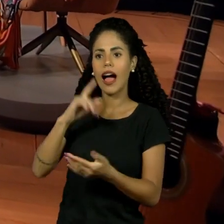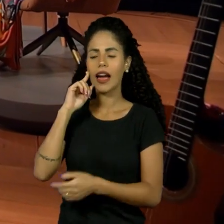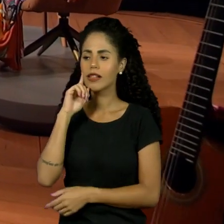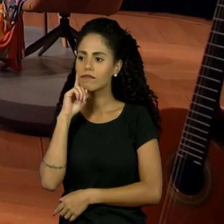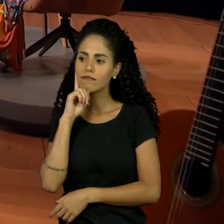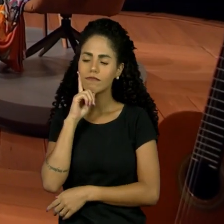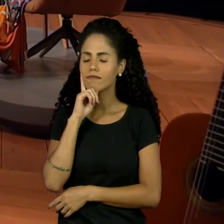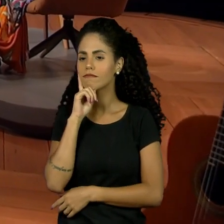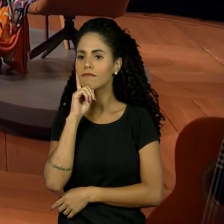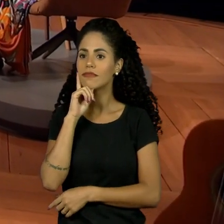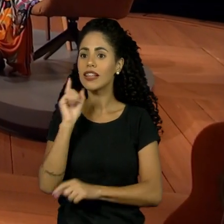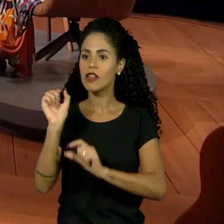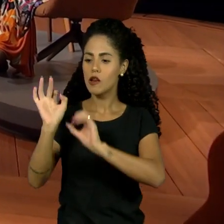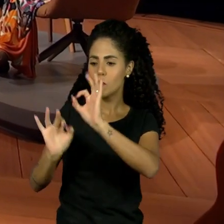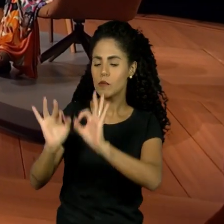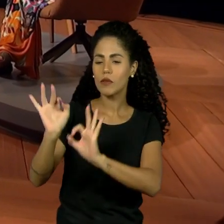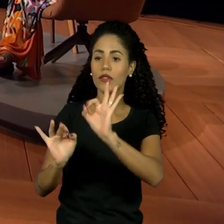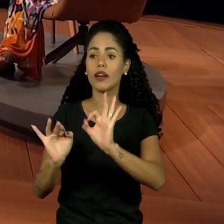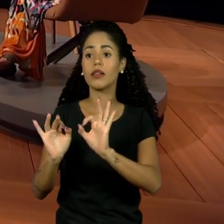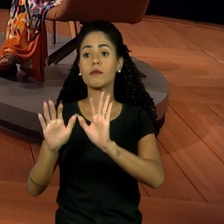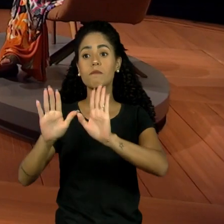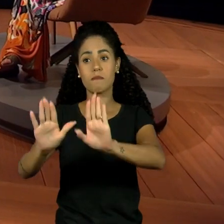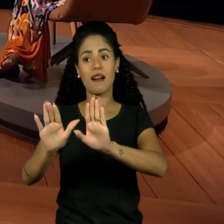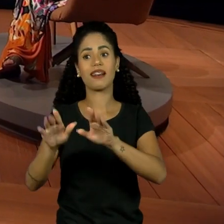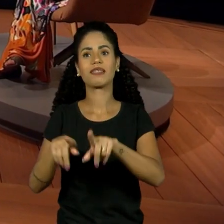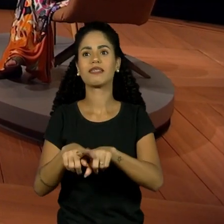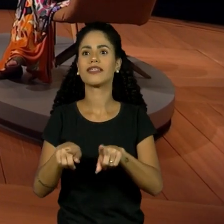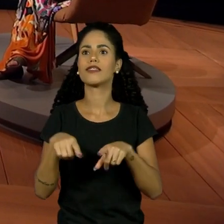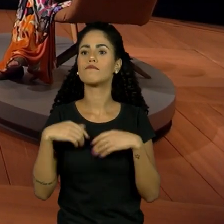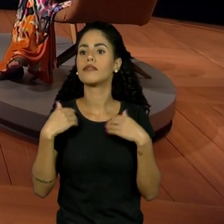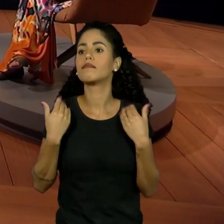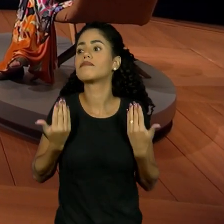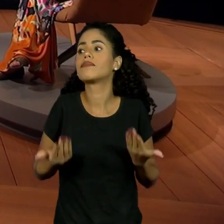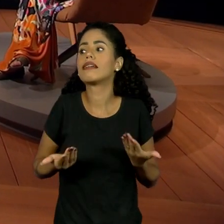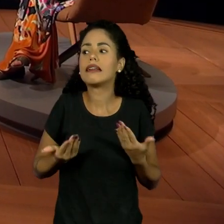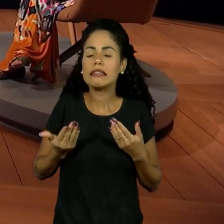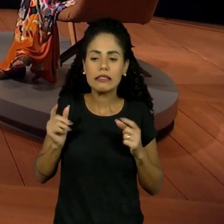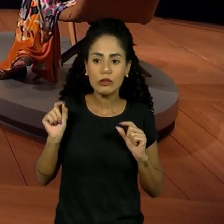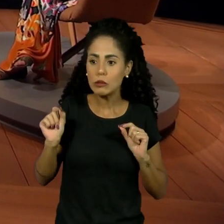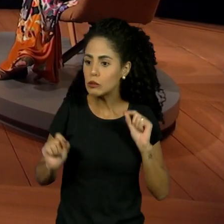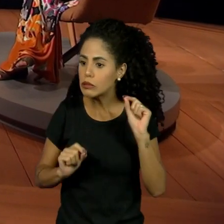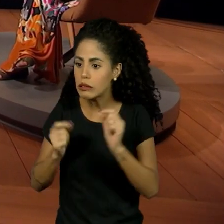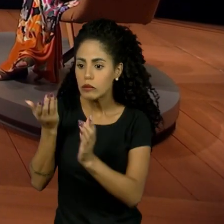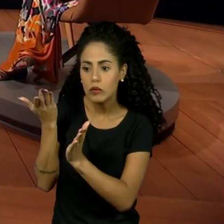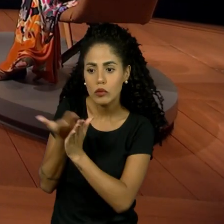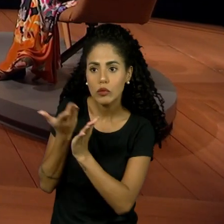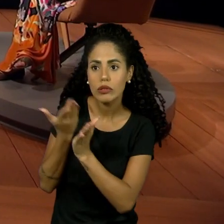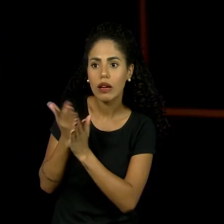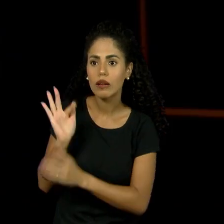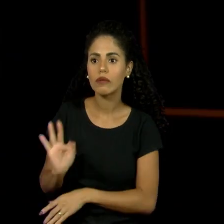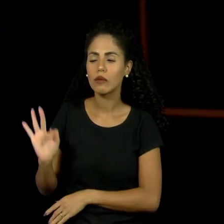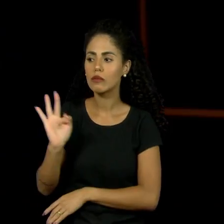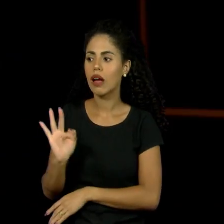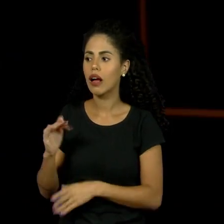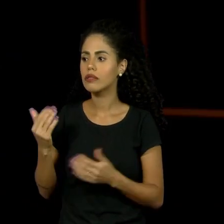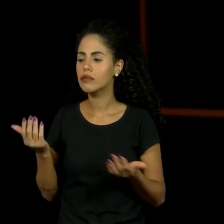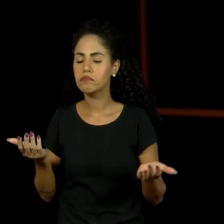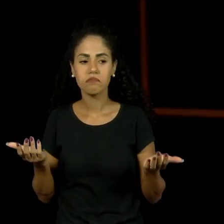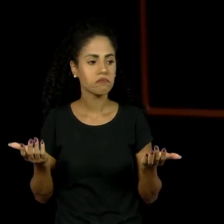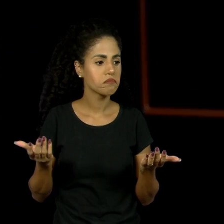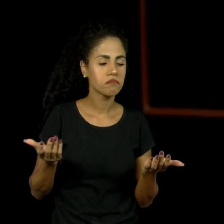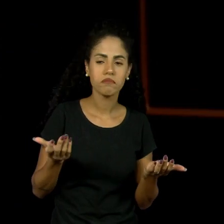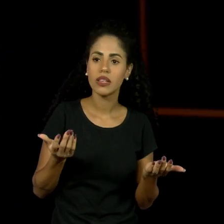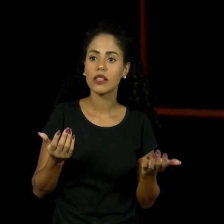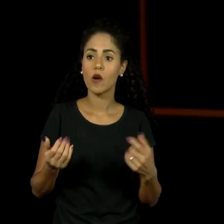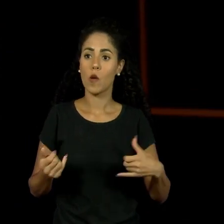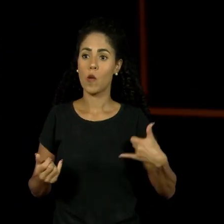Esse projeto aí foi da bailarina, mas quando chegou fazer o quê da faculdade, aí a música, com 15 anos eu